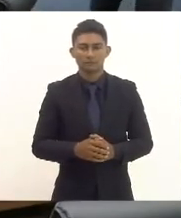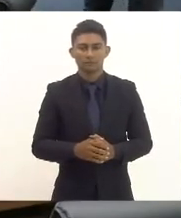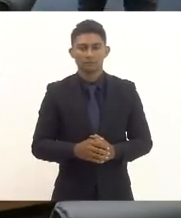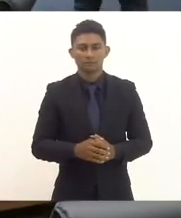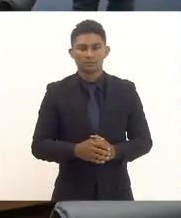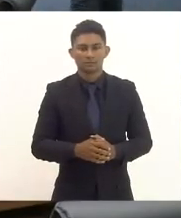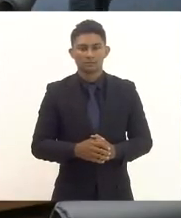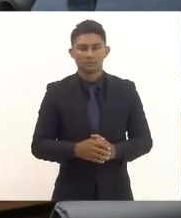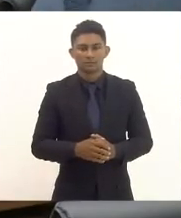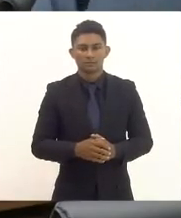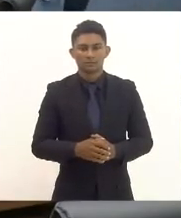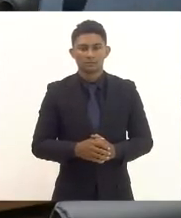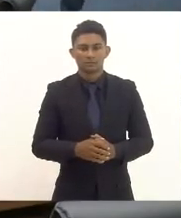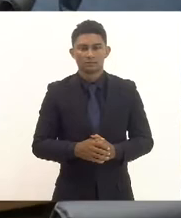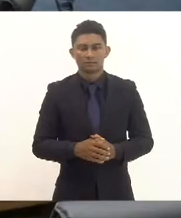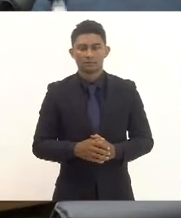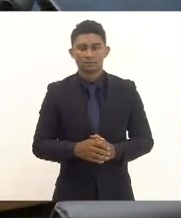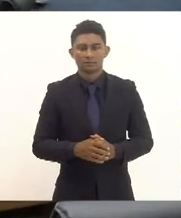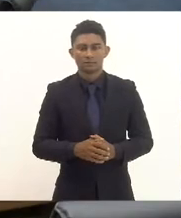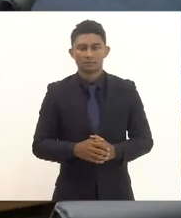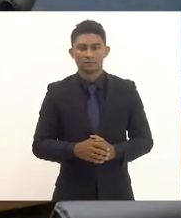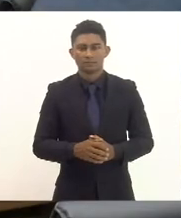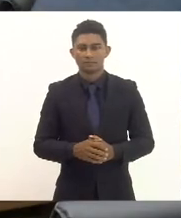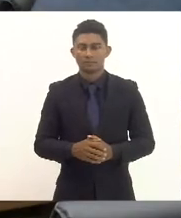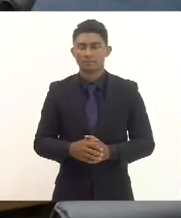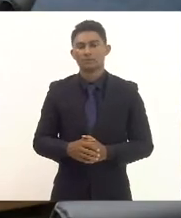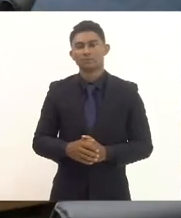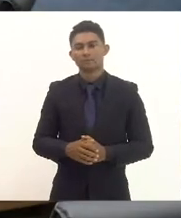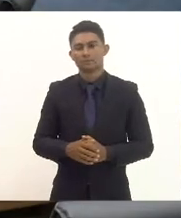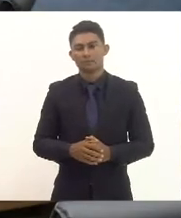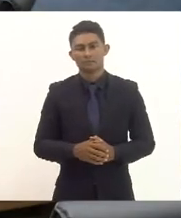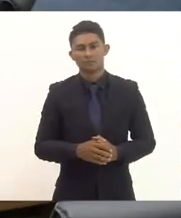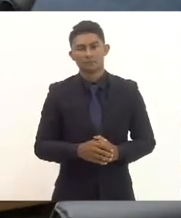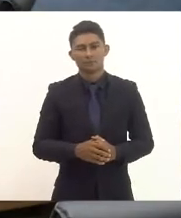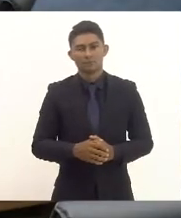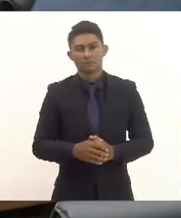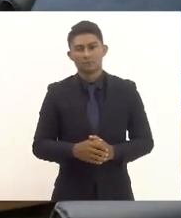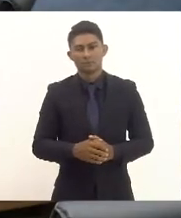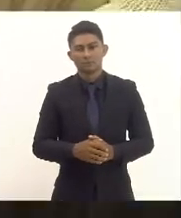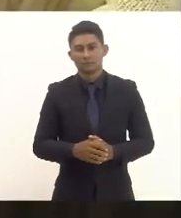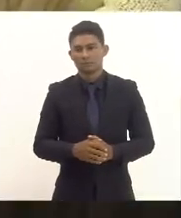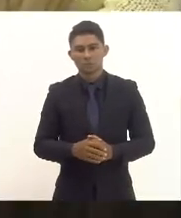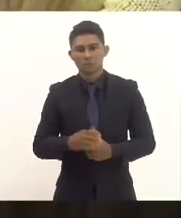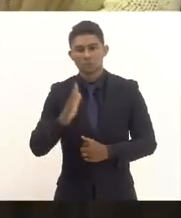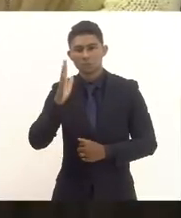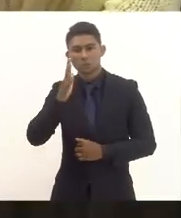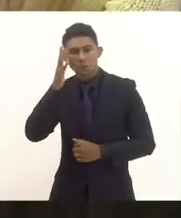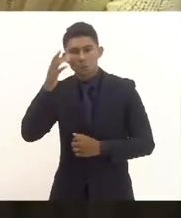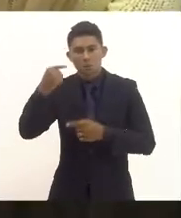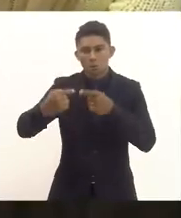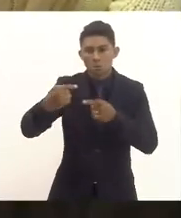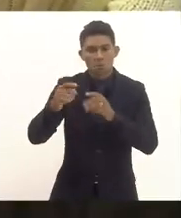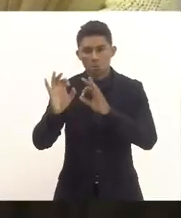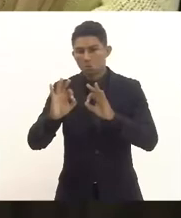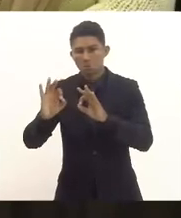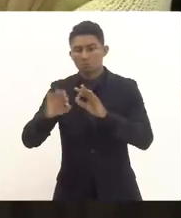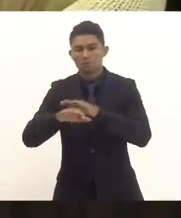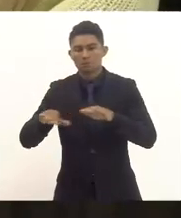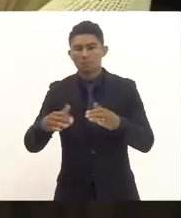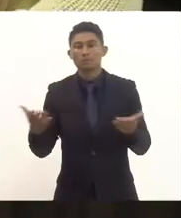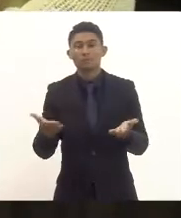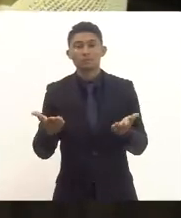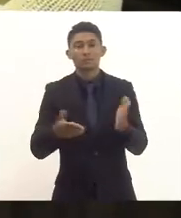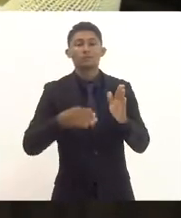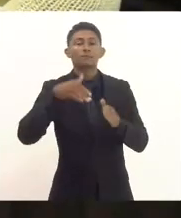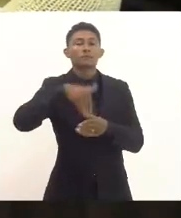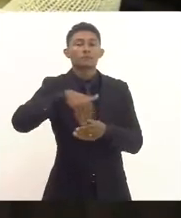e por favor em novembro que era discutir-se-á da discussão e votação emenda